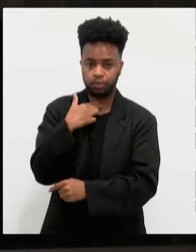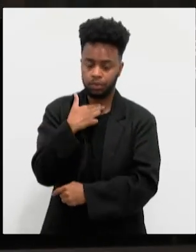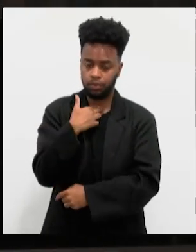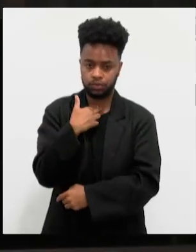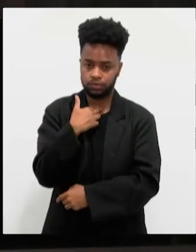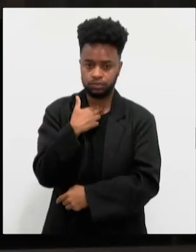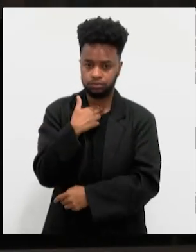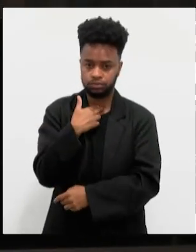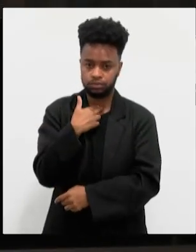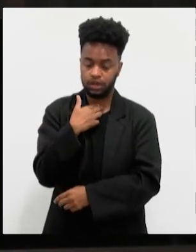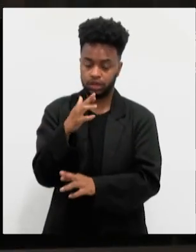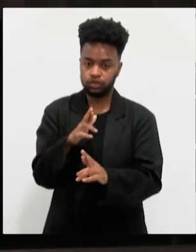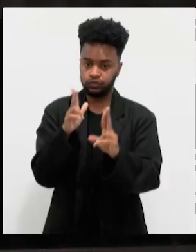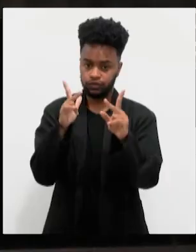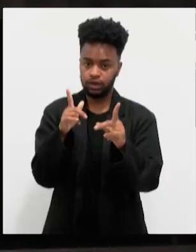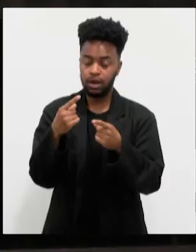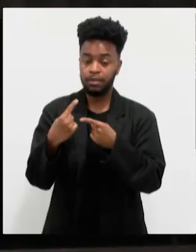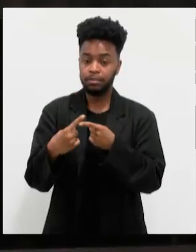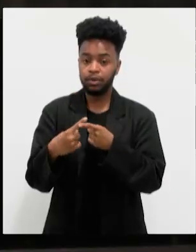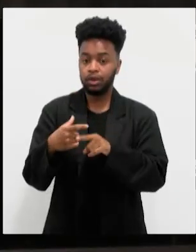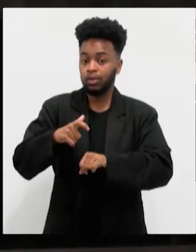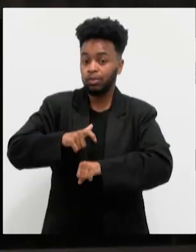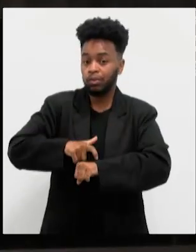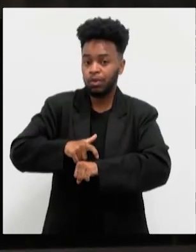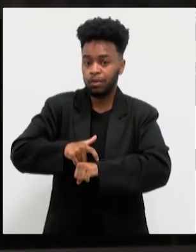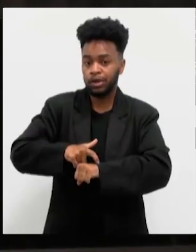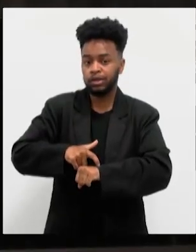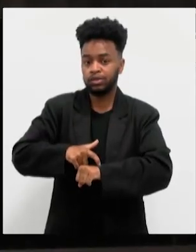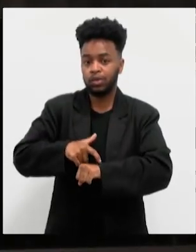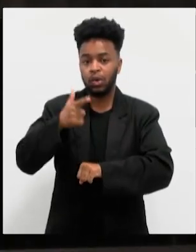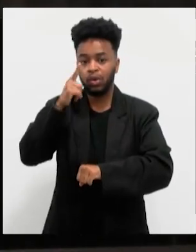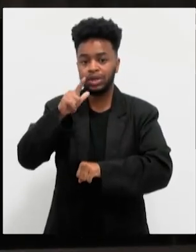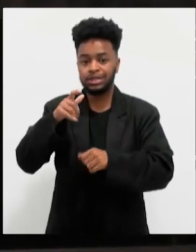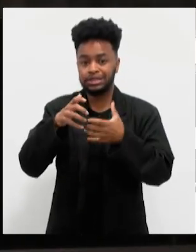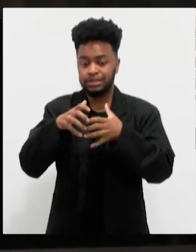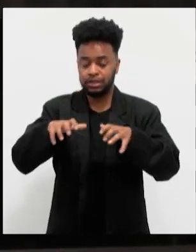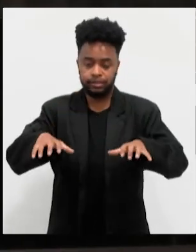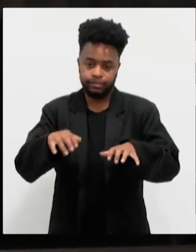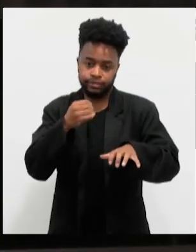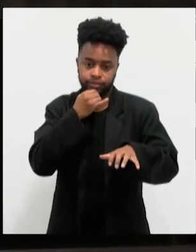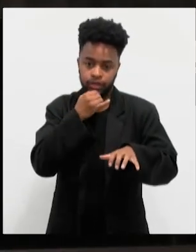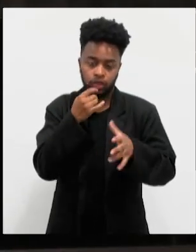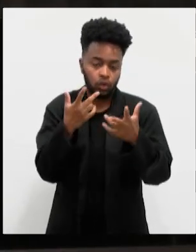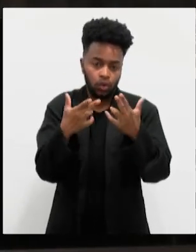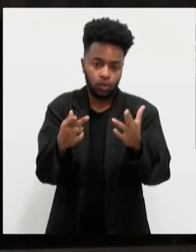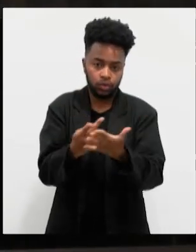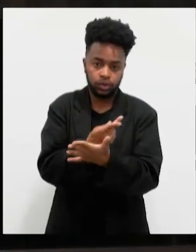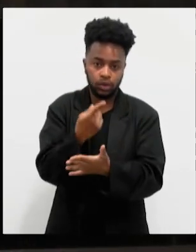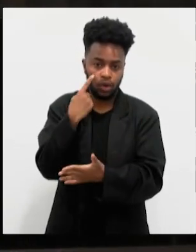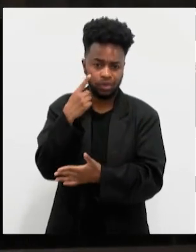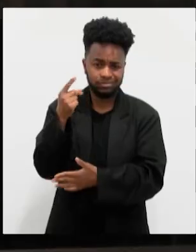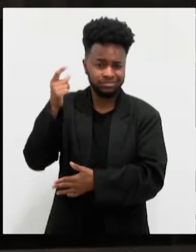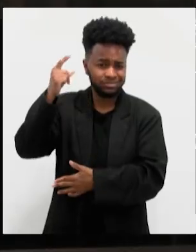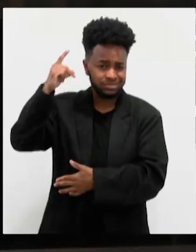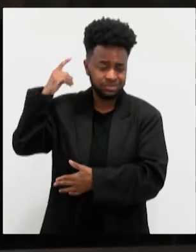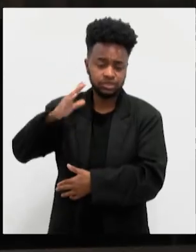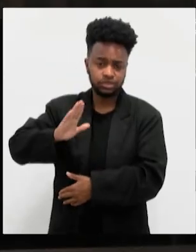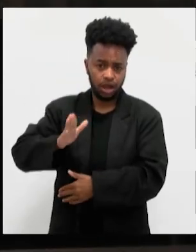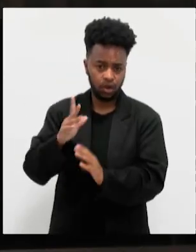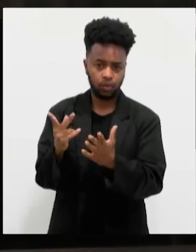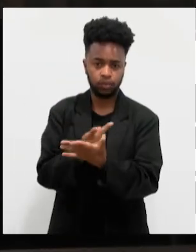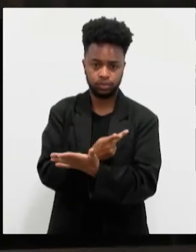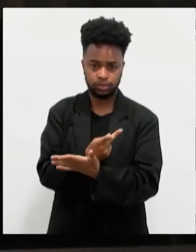Aí é outra coisa. No momento em que você separa o brasileiro, como vem sendo separado já há bastante